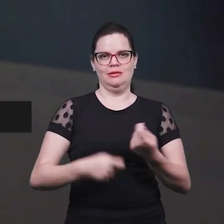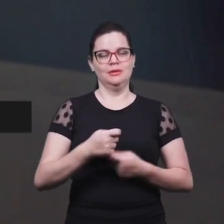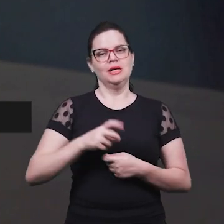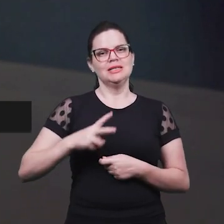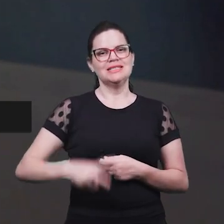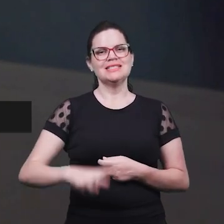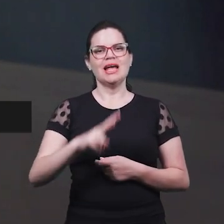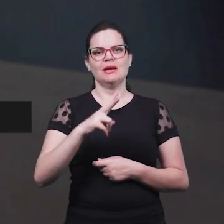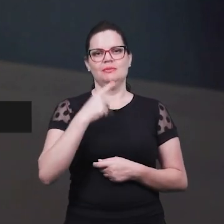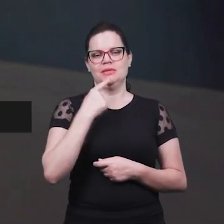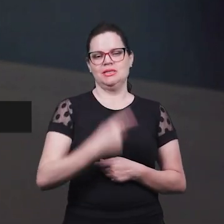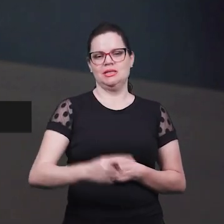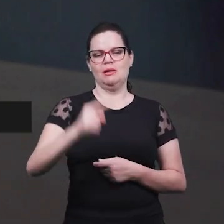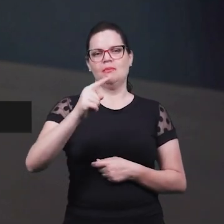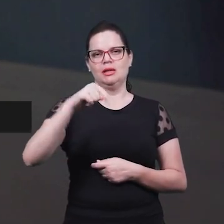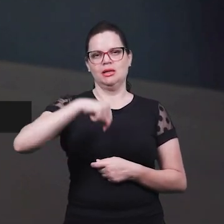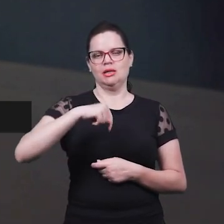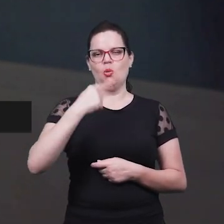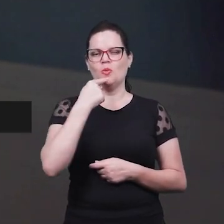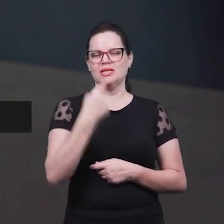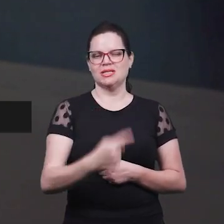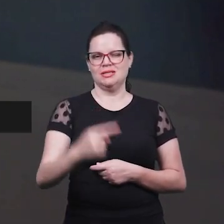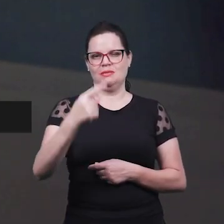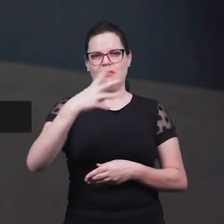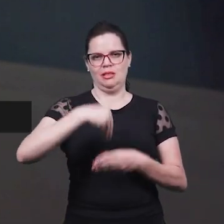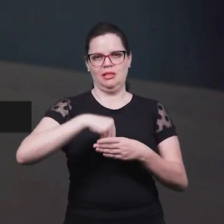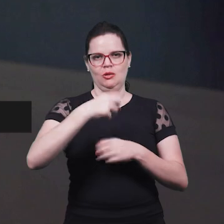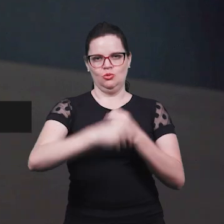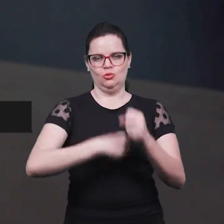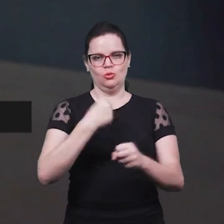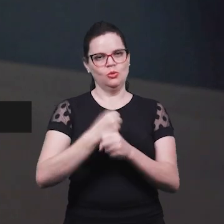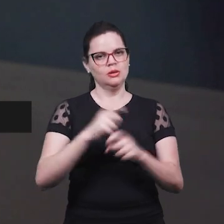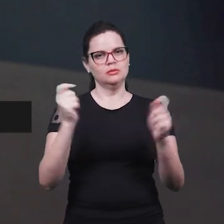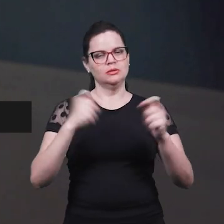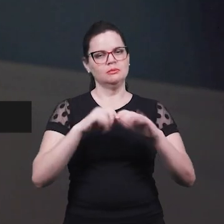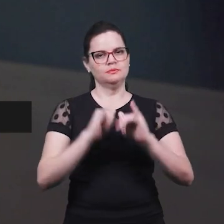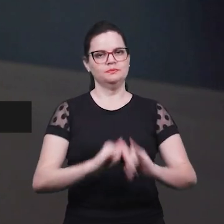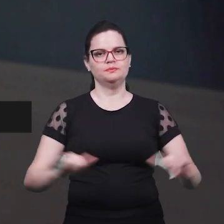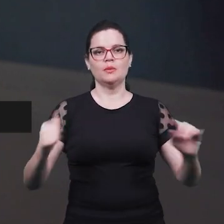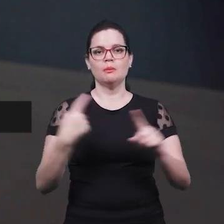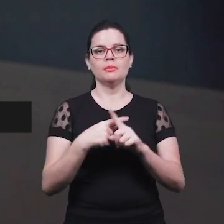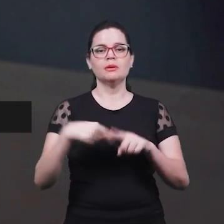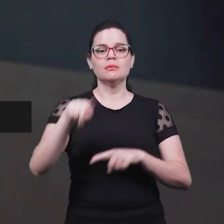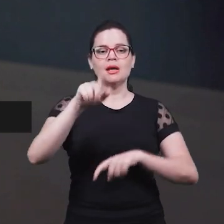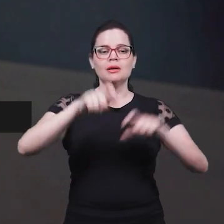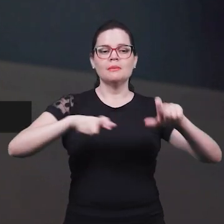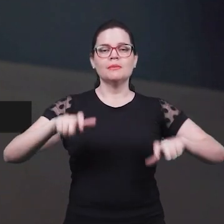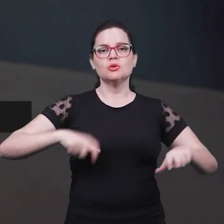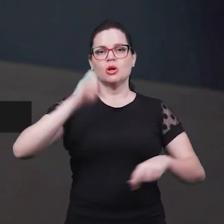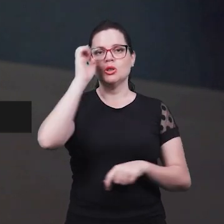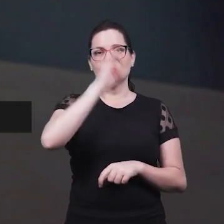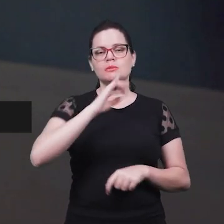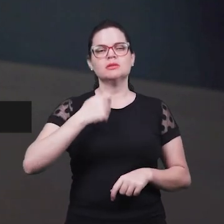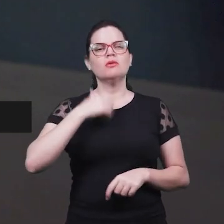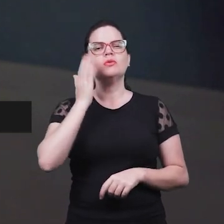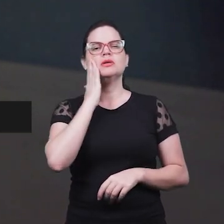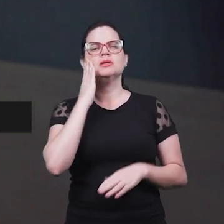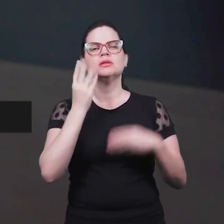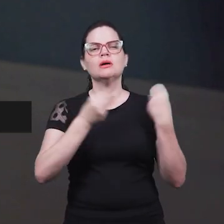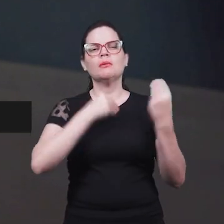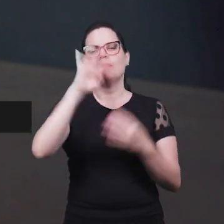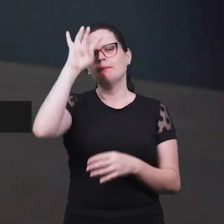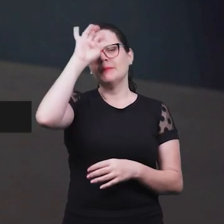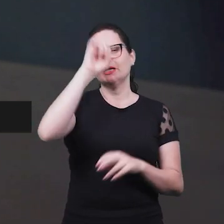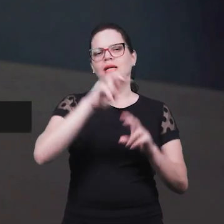ocorre, e o objetivo dela é esse, levar a população brasileira, de alguma forma, à educação financeira, a importância de